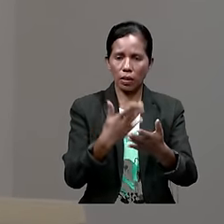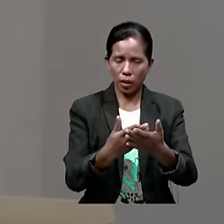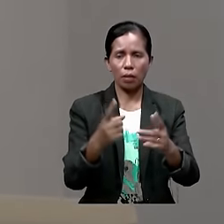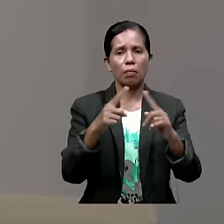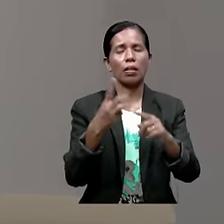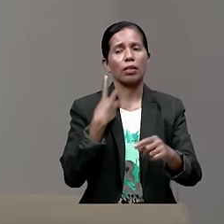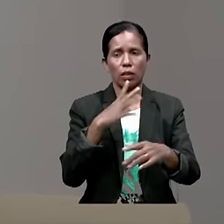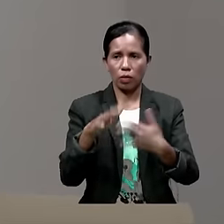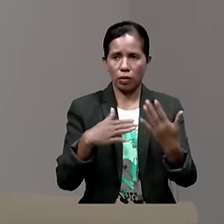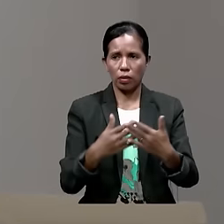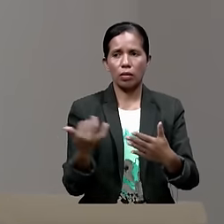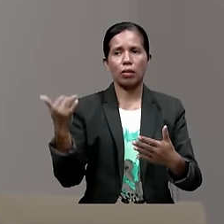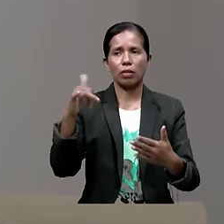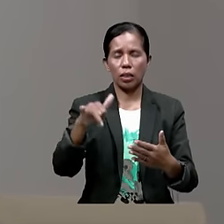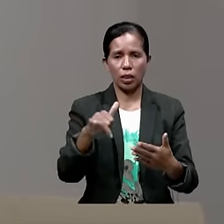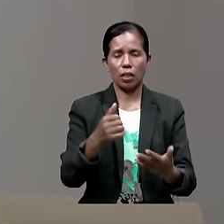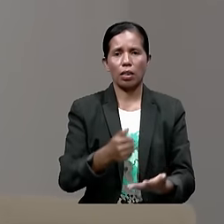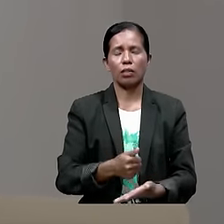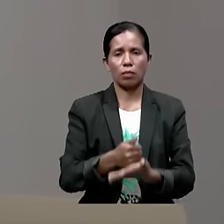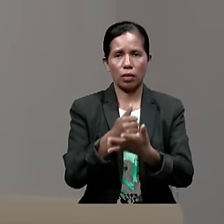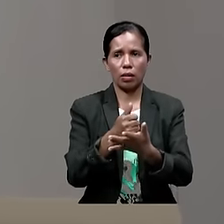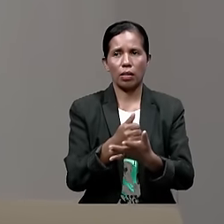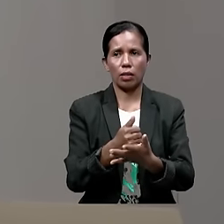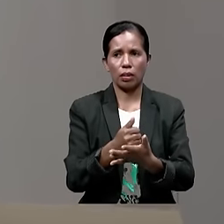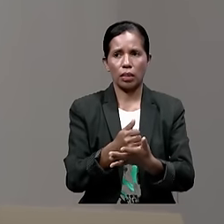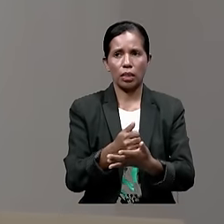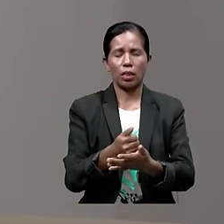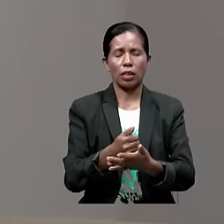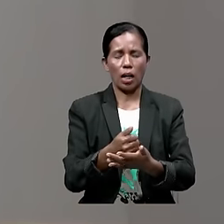não será duro duro ter tempos